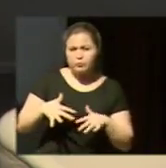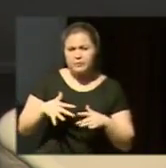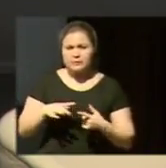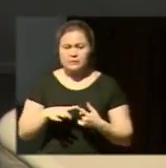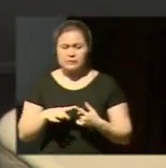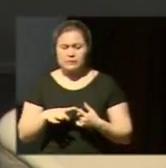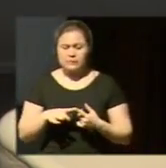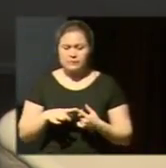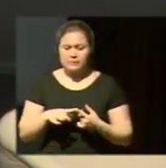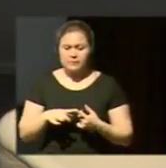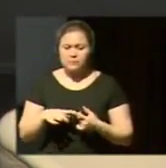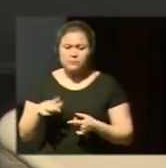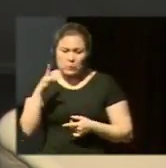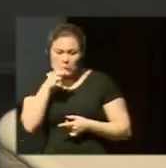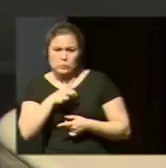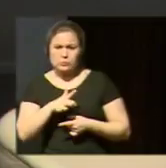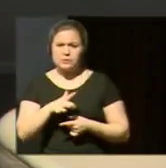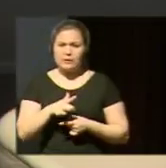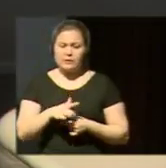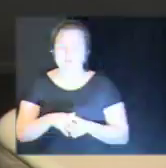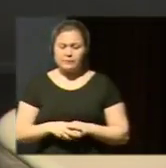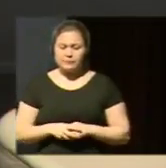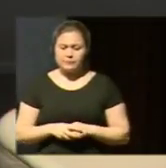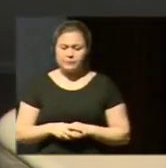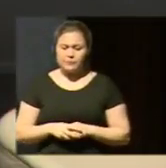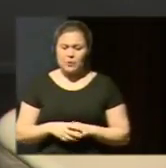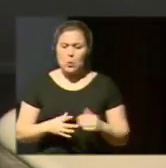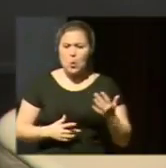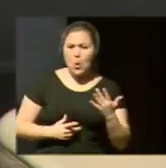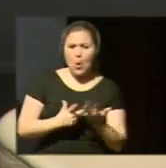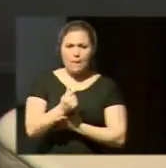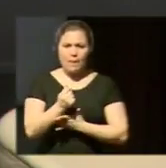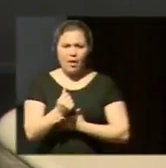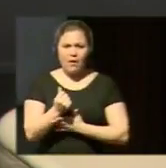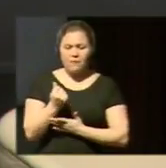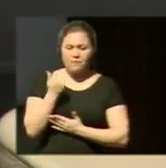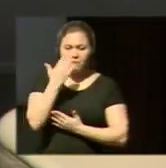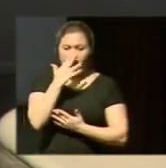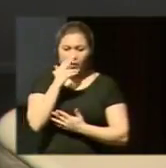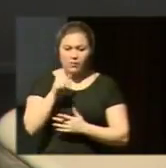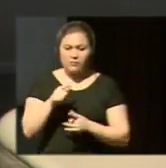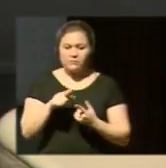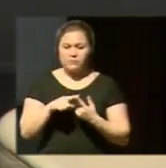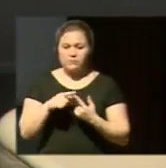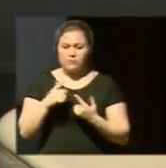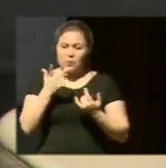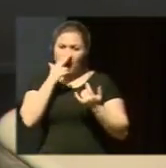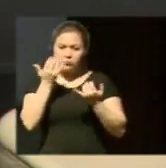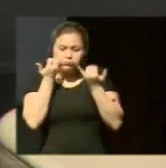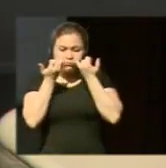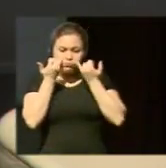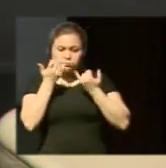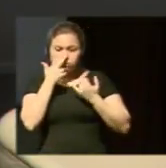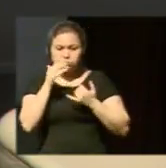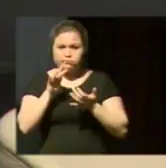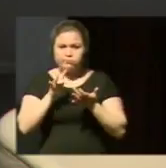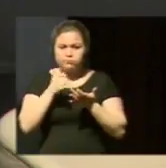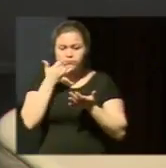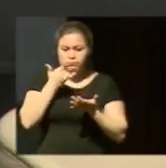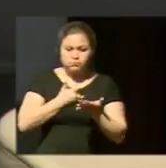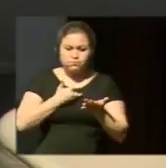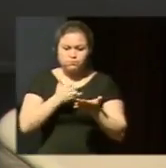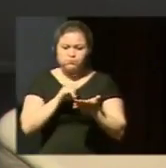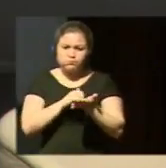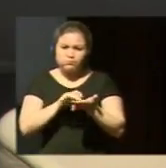movimentação para que conseguem comprar fora, o smartphone pode indicar a hora de tomar